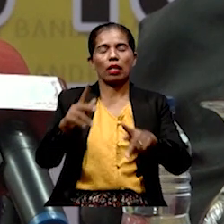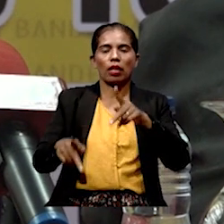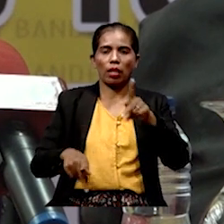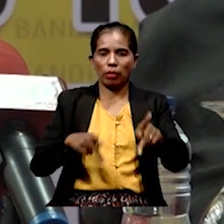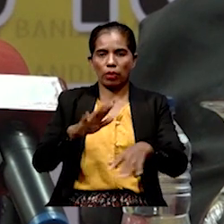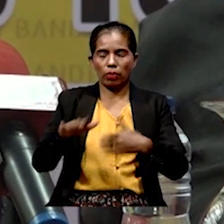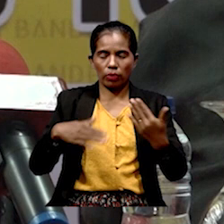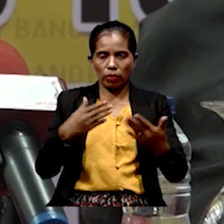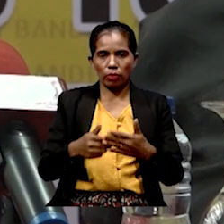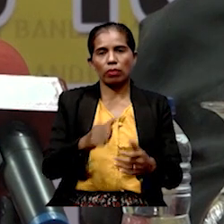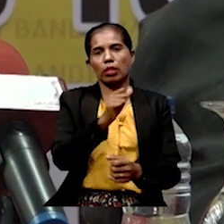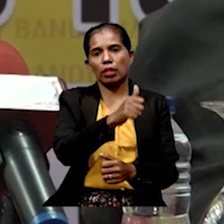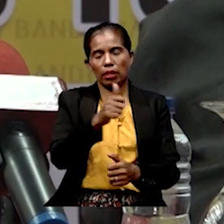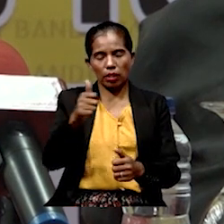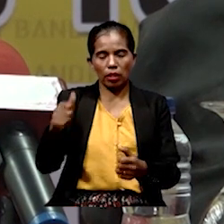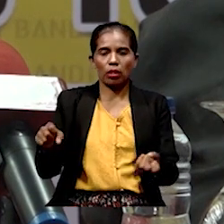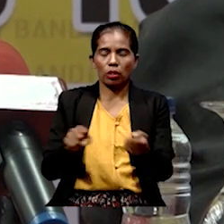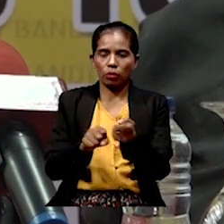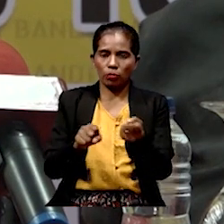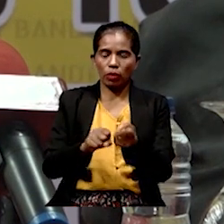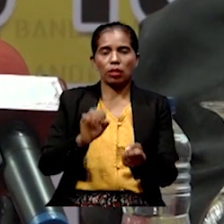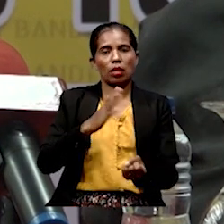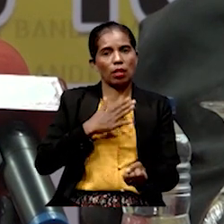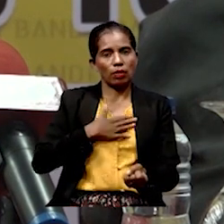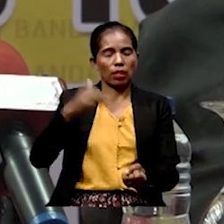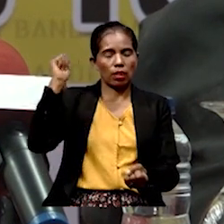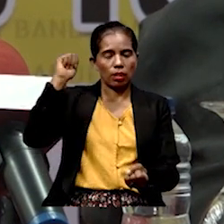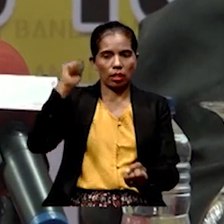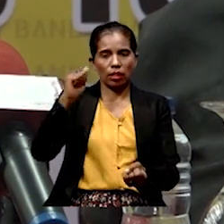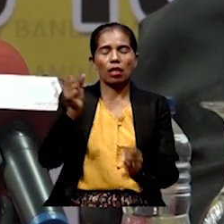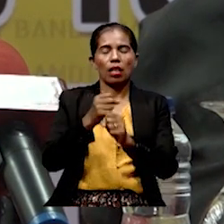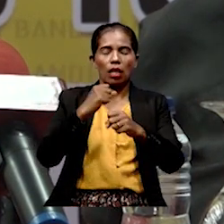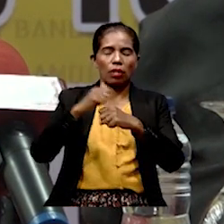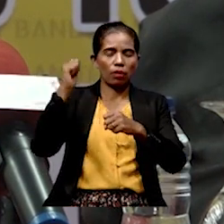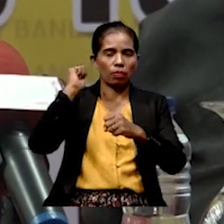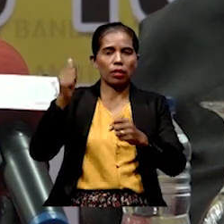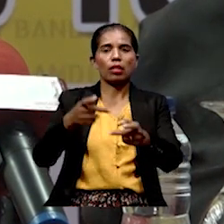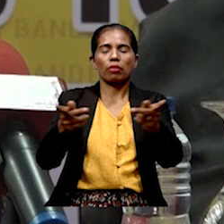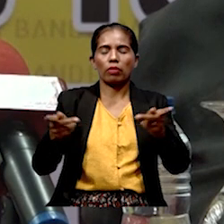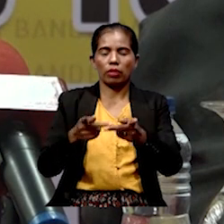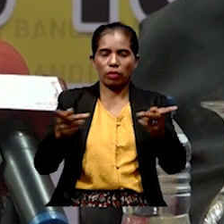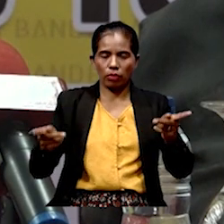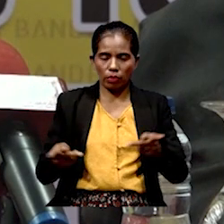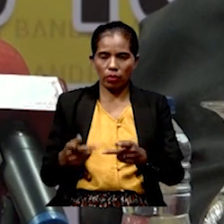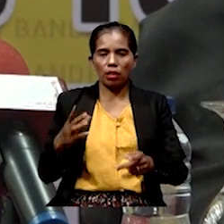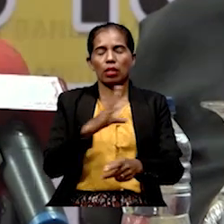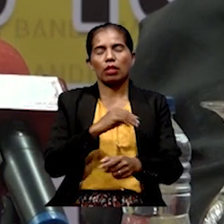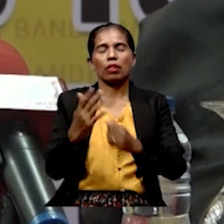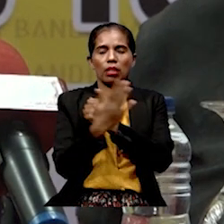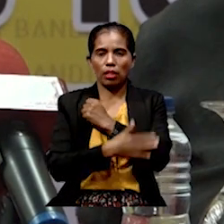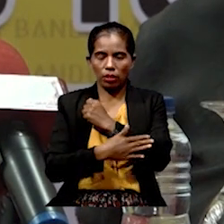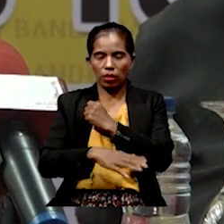no cidadão Idaída, nebe apoia a minha candidatura, no halau campanha e fatifatin, e arrailara no moci